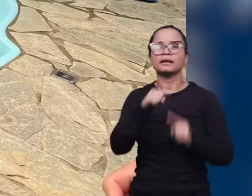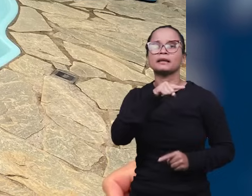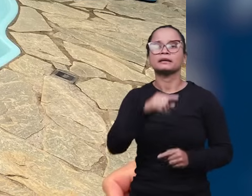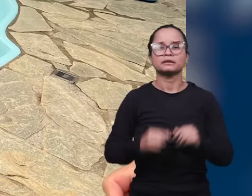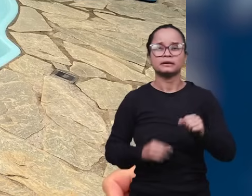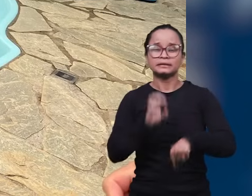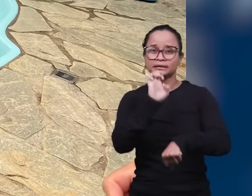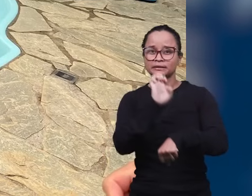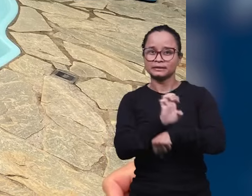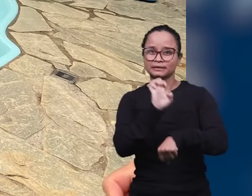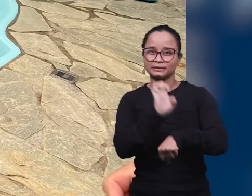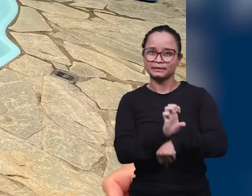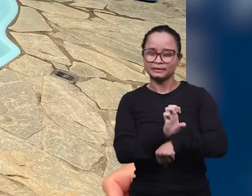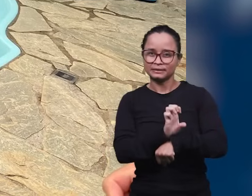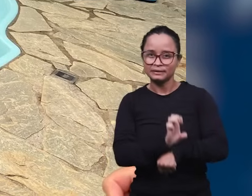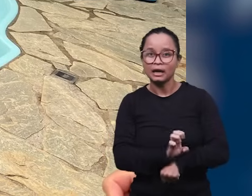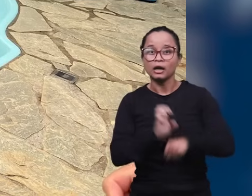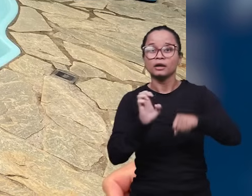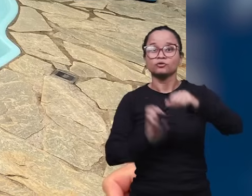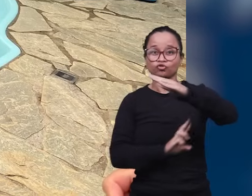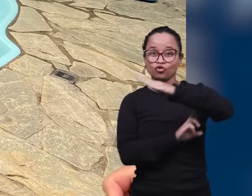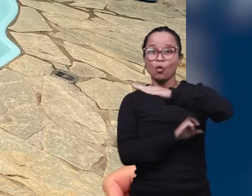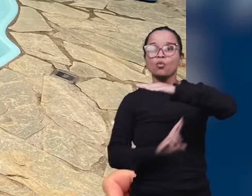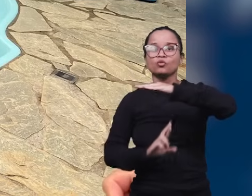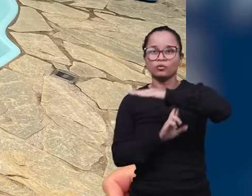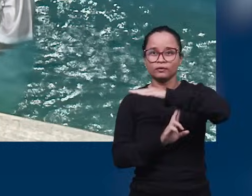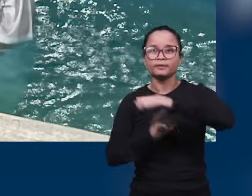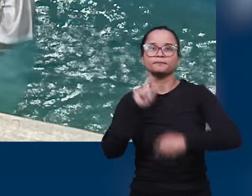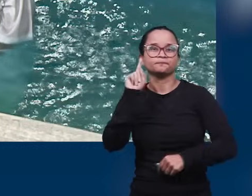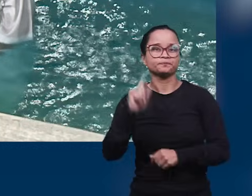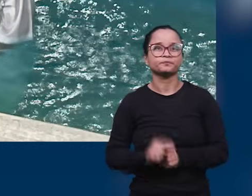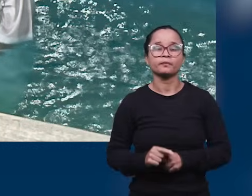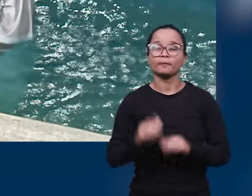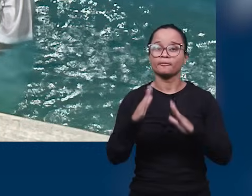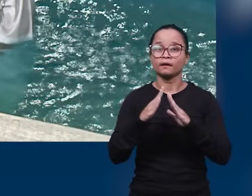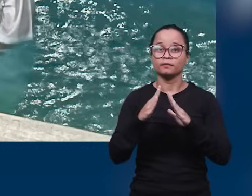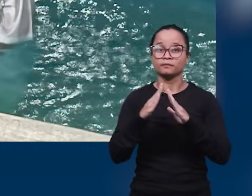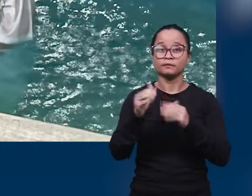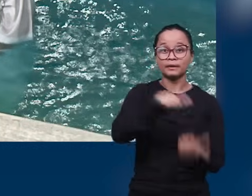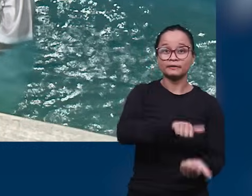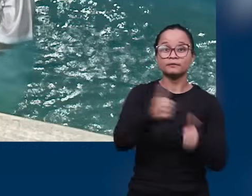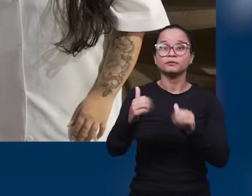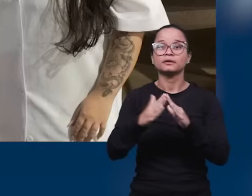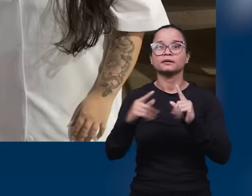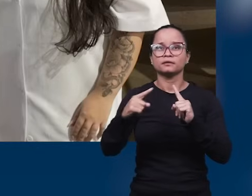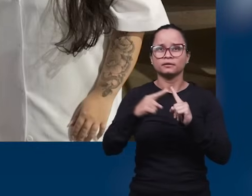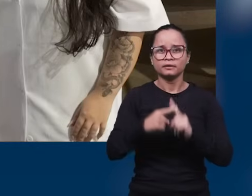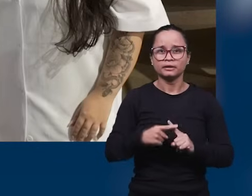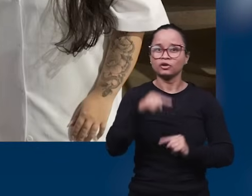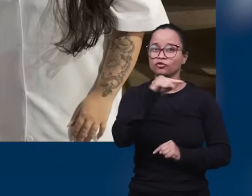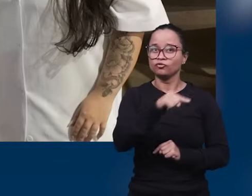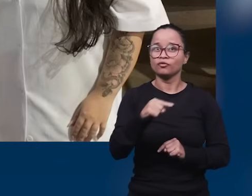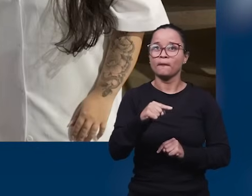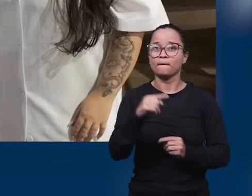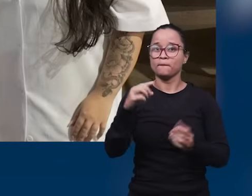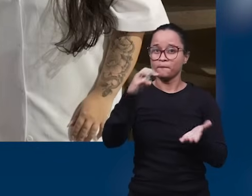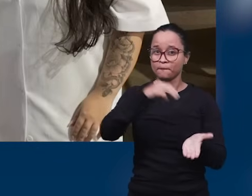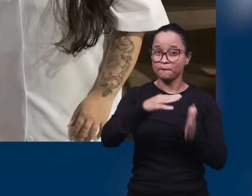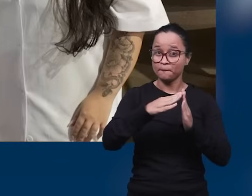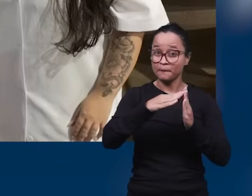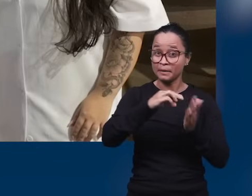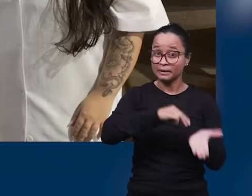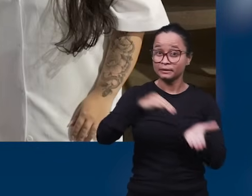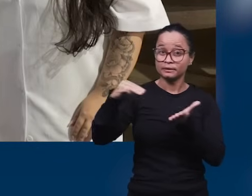que fica em Rondônia, um abraço aos queridos irmãos aí de Rondônia. Batismo na Igreja Maranata de Marcílio de Noronha, Viana,